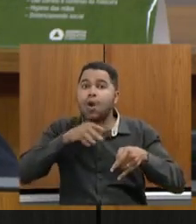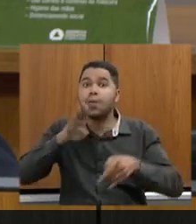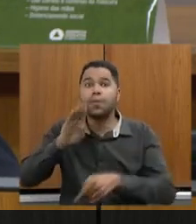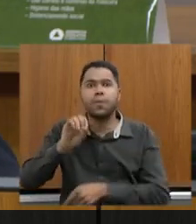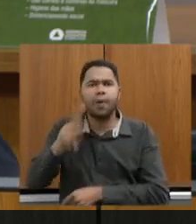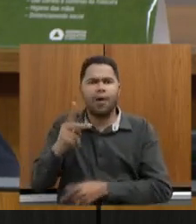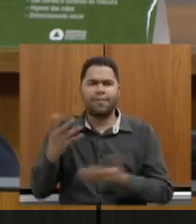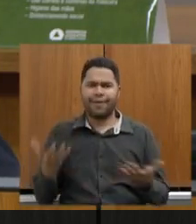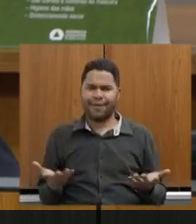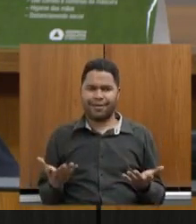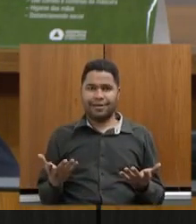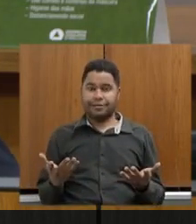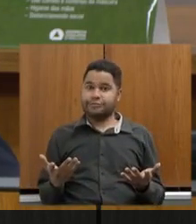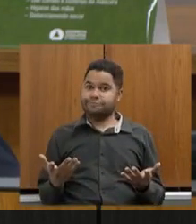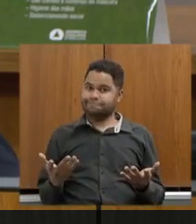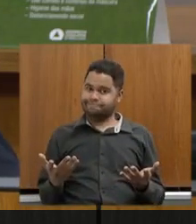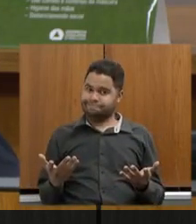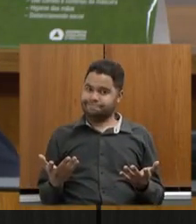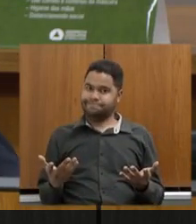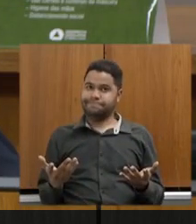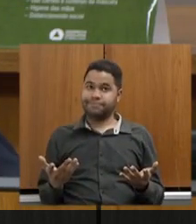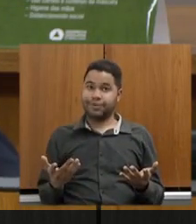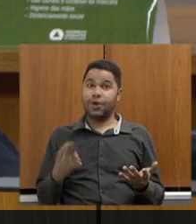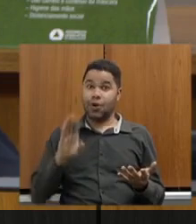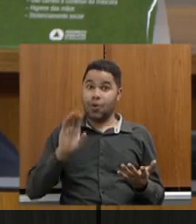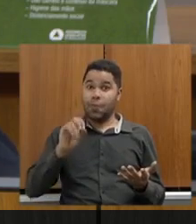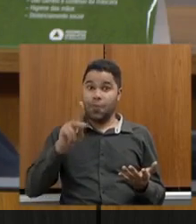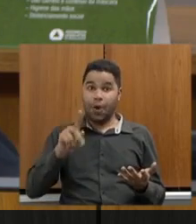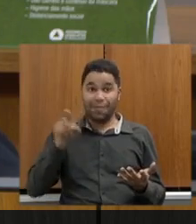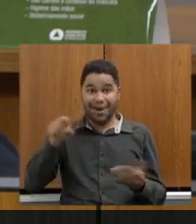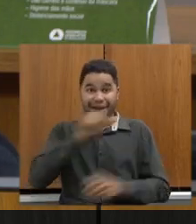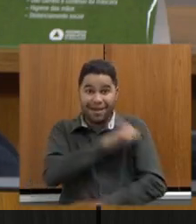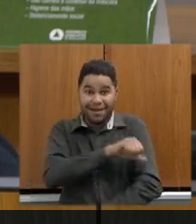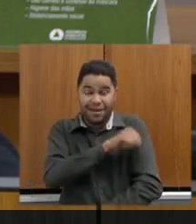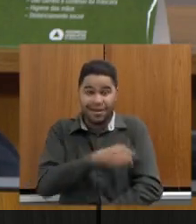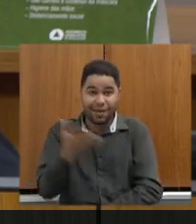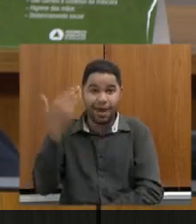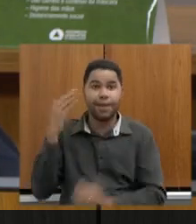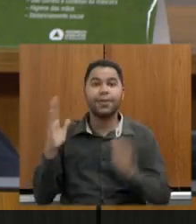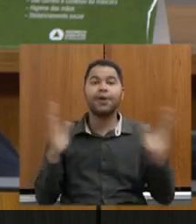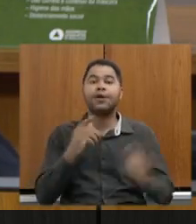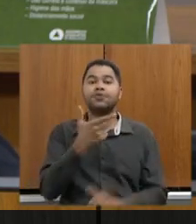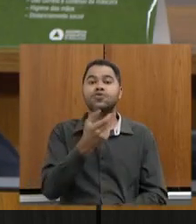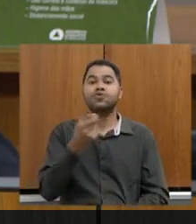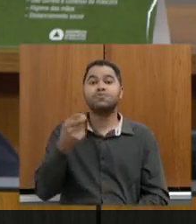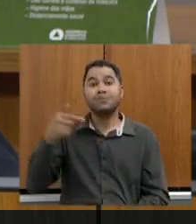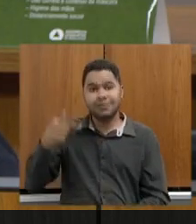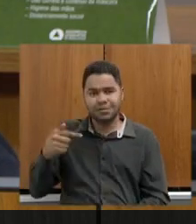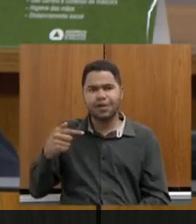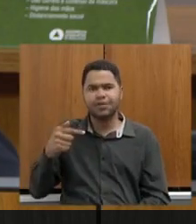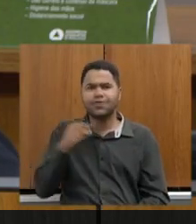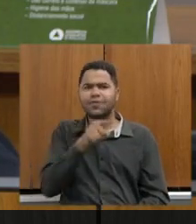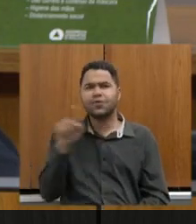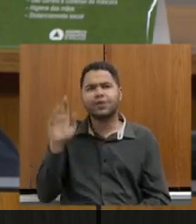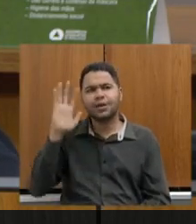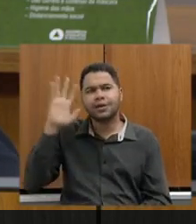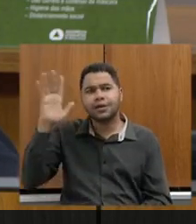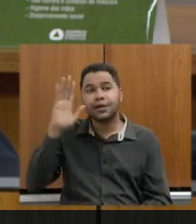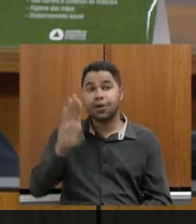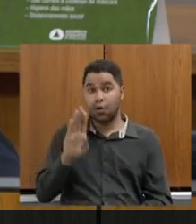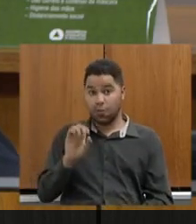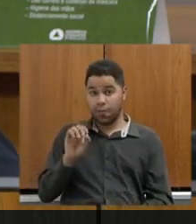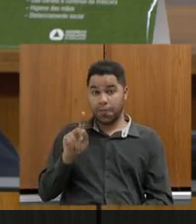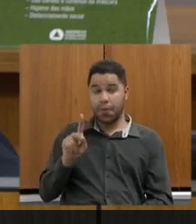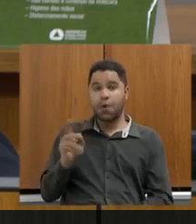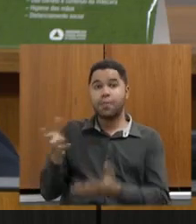então quer dizer é do boto Rio e daquela época 2007 e para que você ter uma ideia na época o